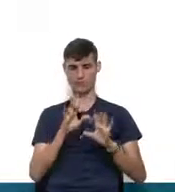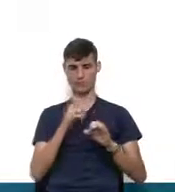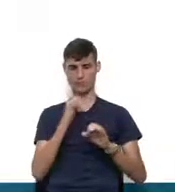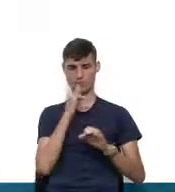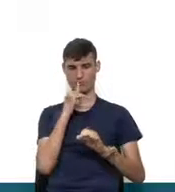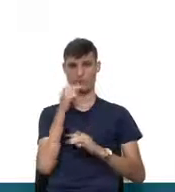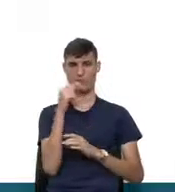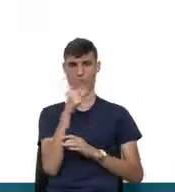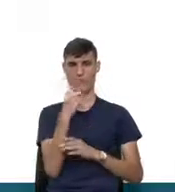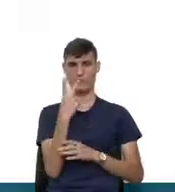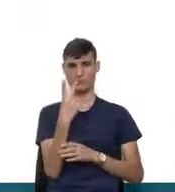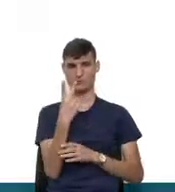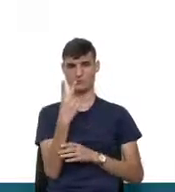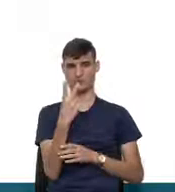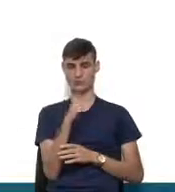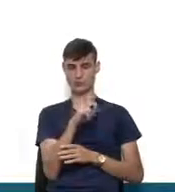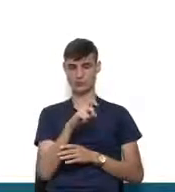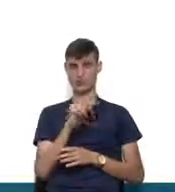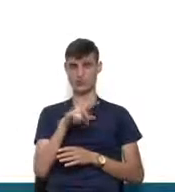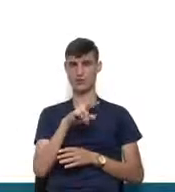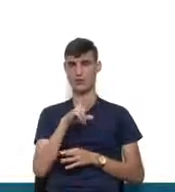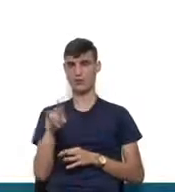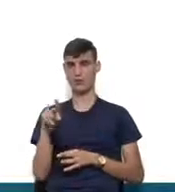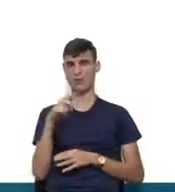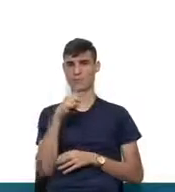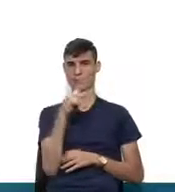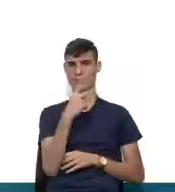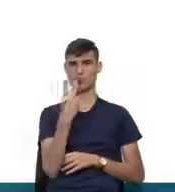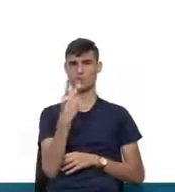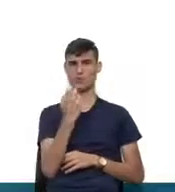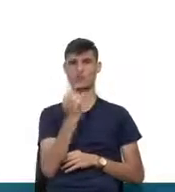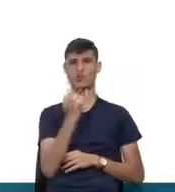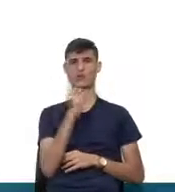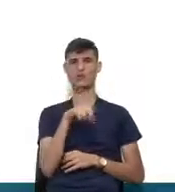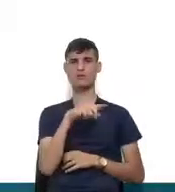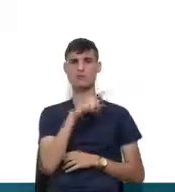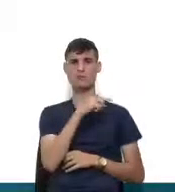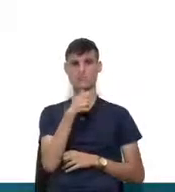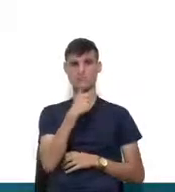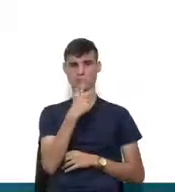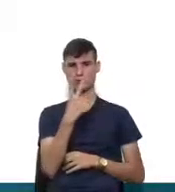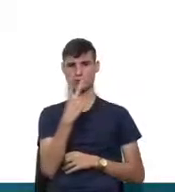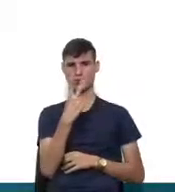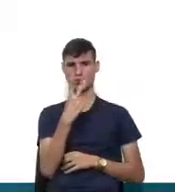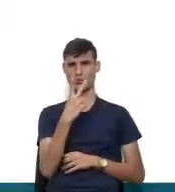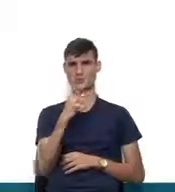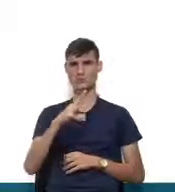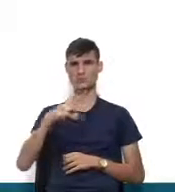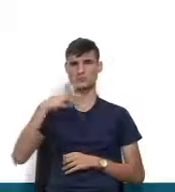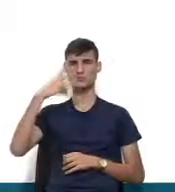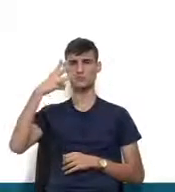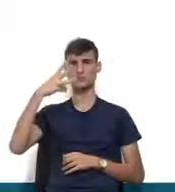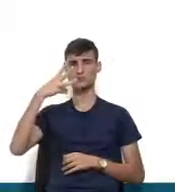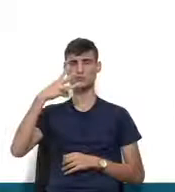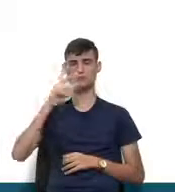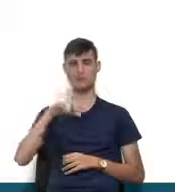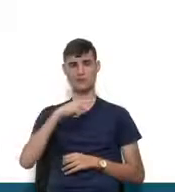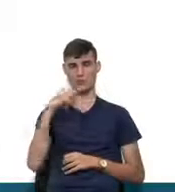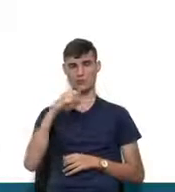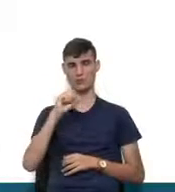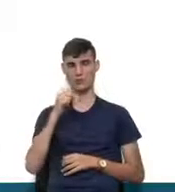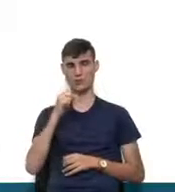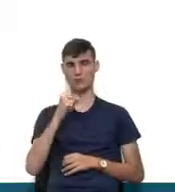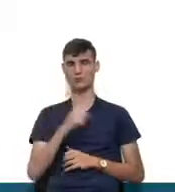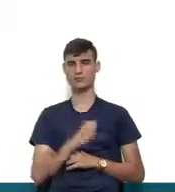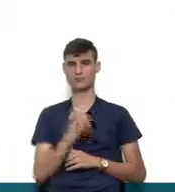menos 2, o meu x é menos 2. Quanto que é menos 2 elevado ao cubo? Menos 8.